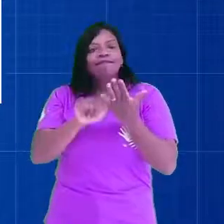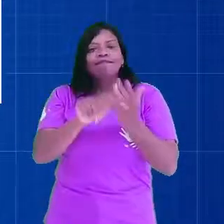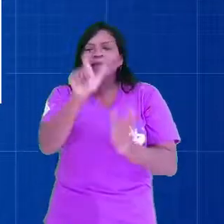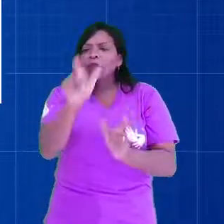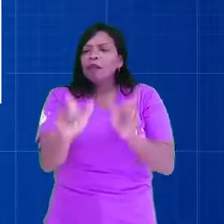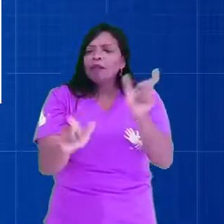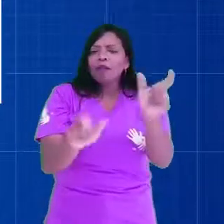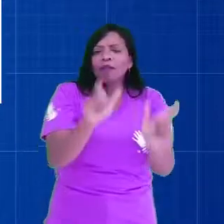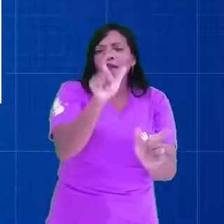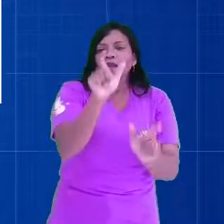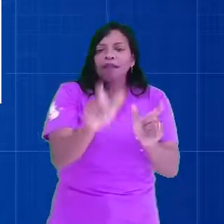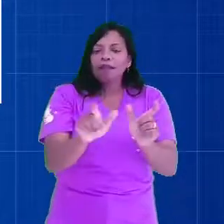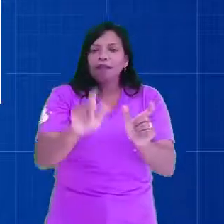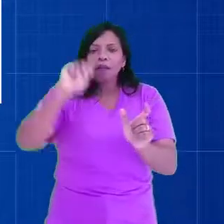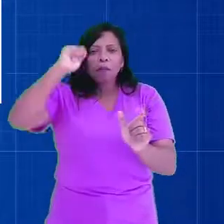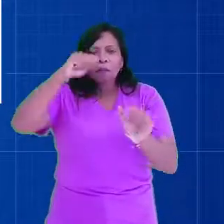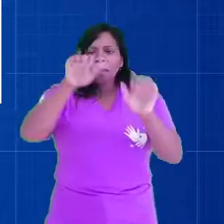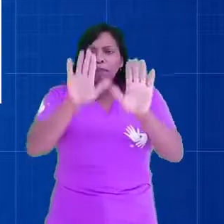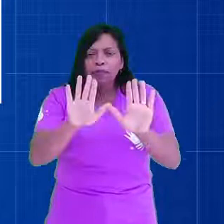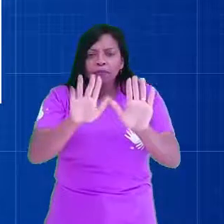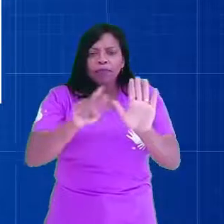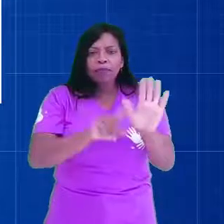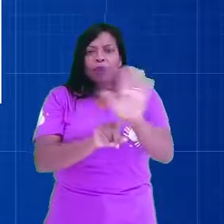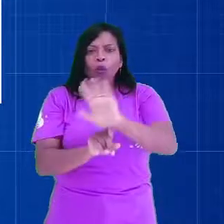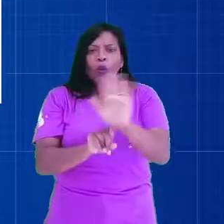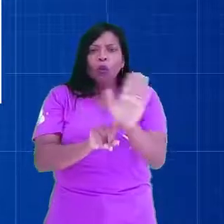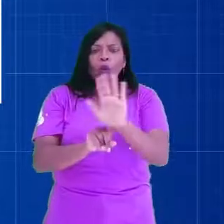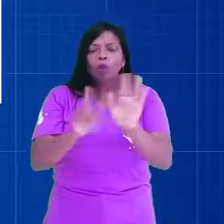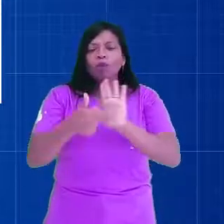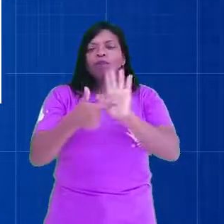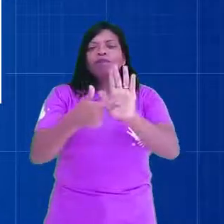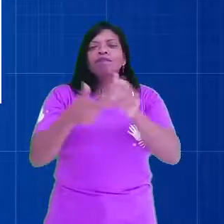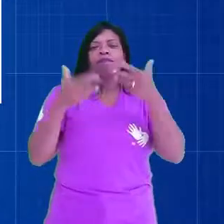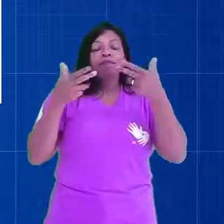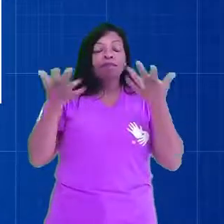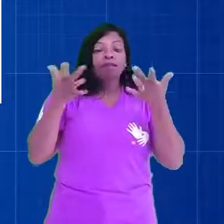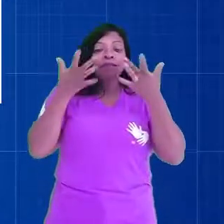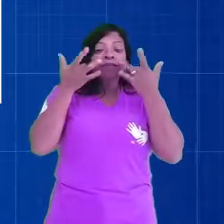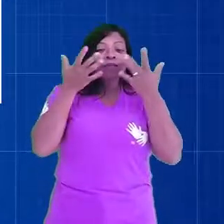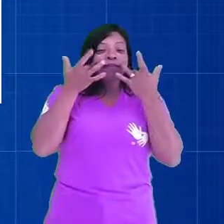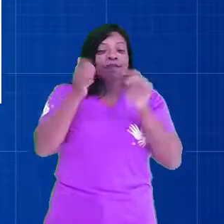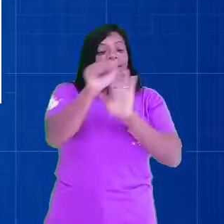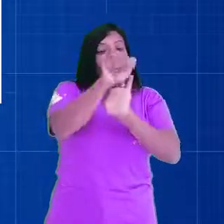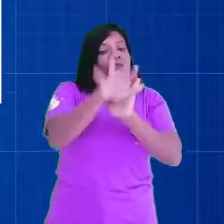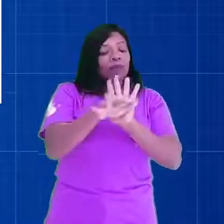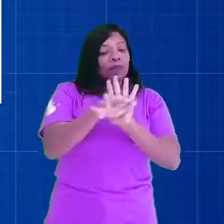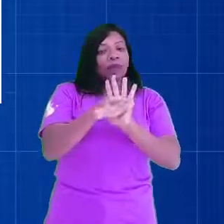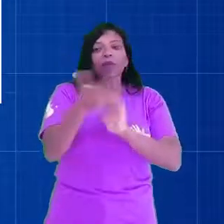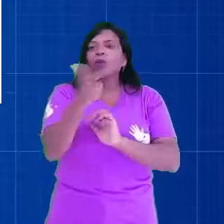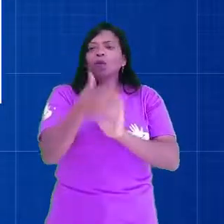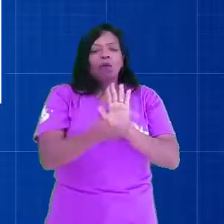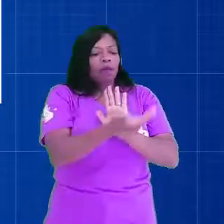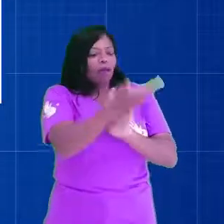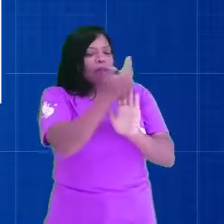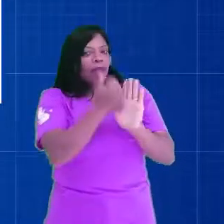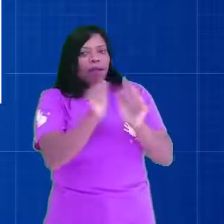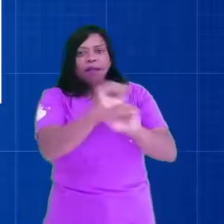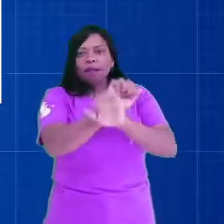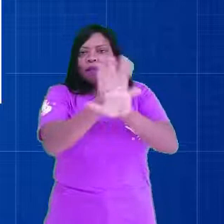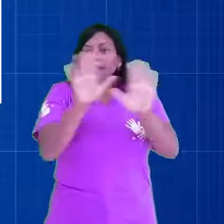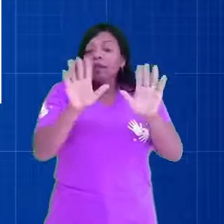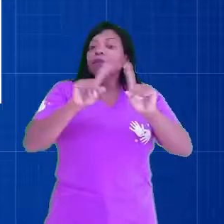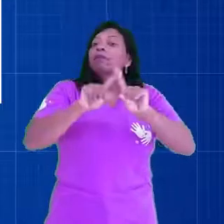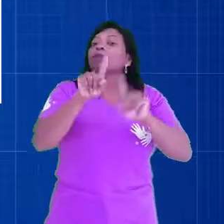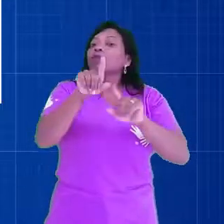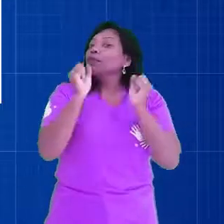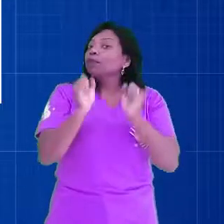né? Mesmo não tendo desenho dentro desses personagens, vocês podem observar que existe a